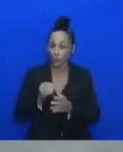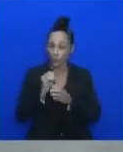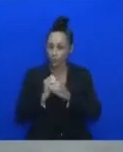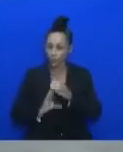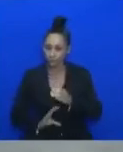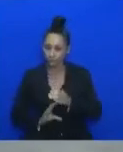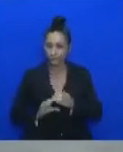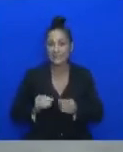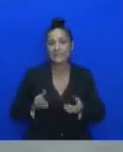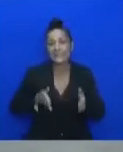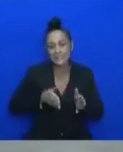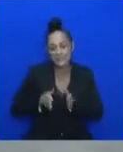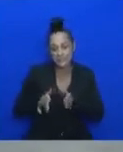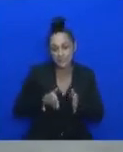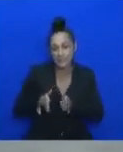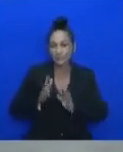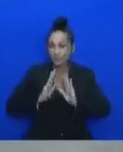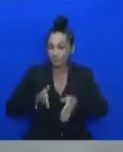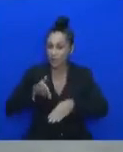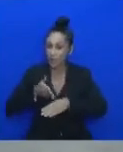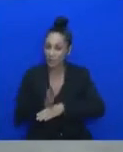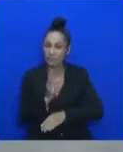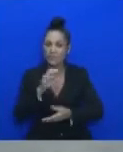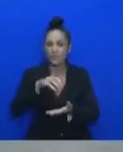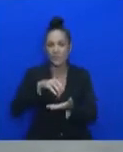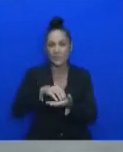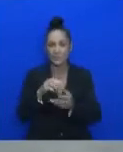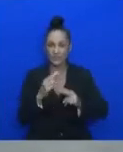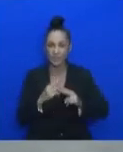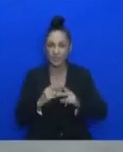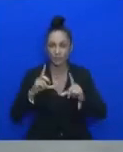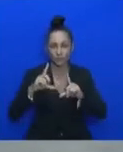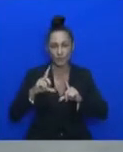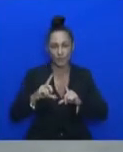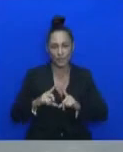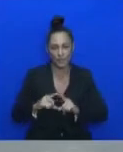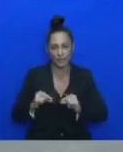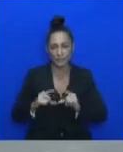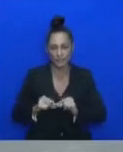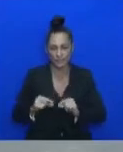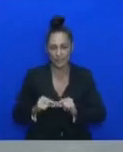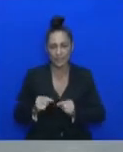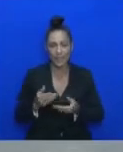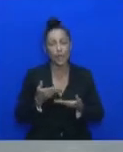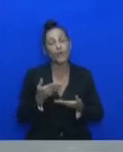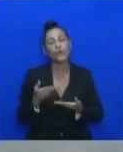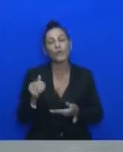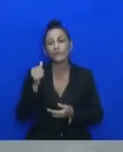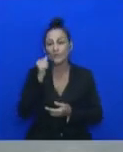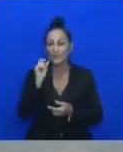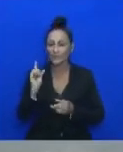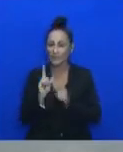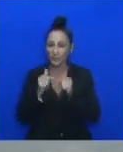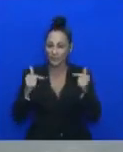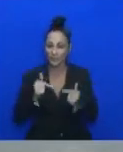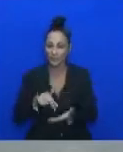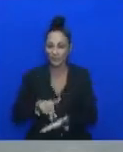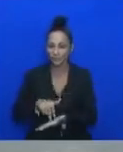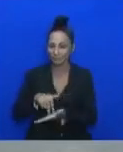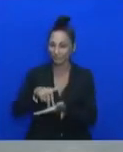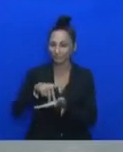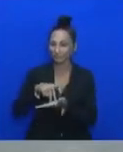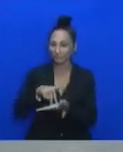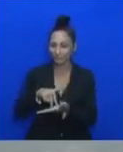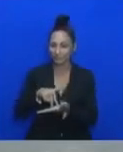Bem, neste momento, já com a autorização da matriz da Caixa em Brasília, convidamos a nossa garota da sorte para que ocupe sua